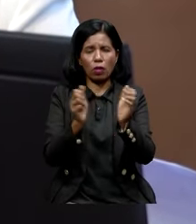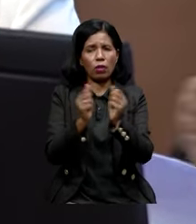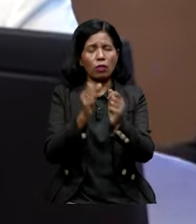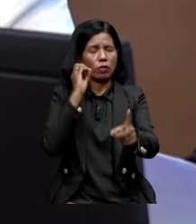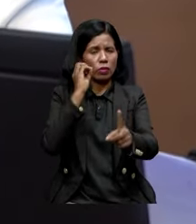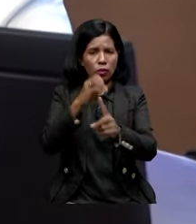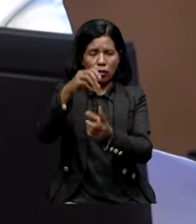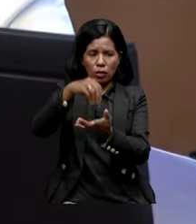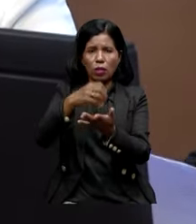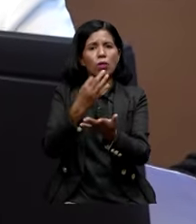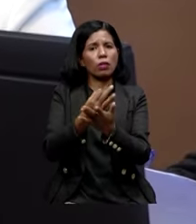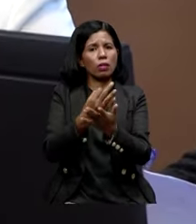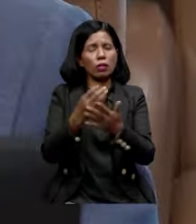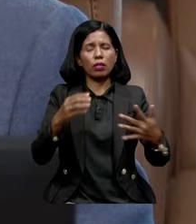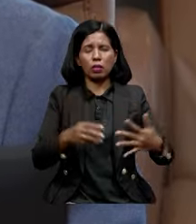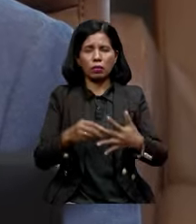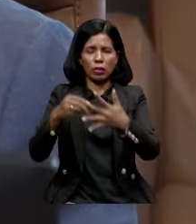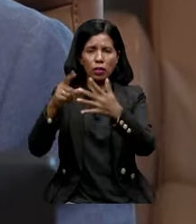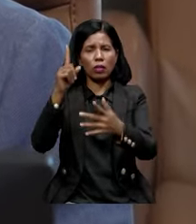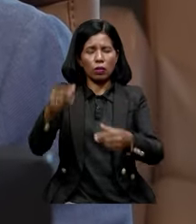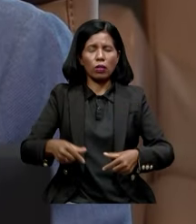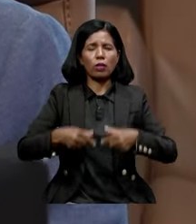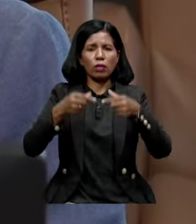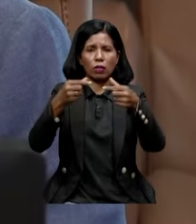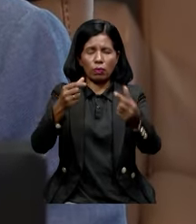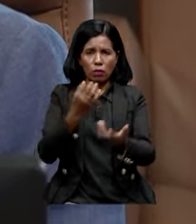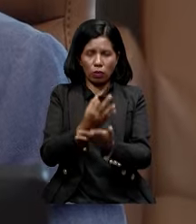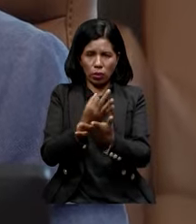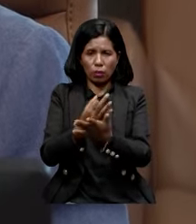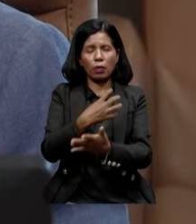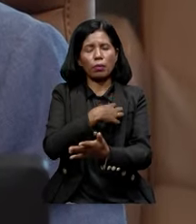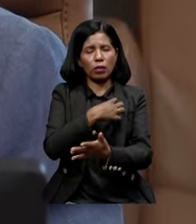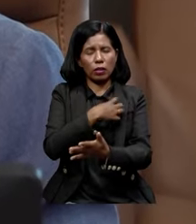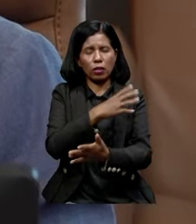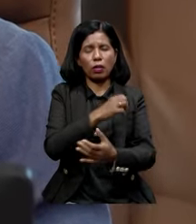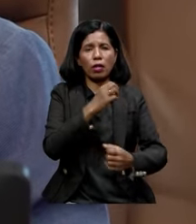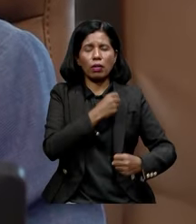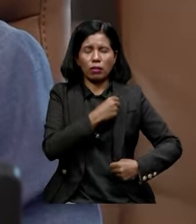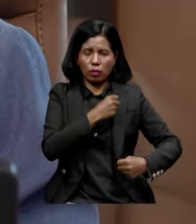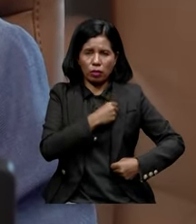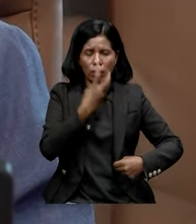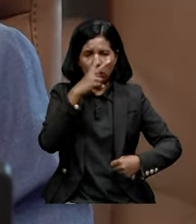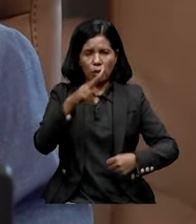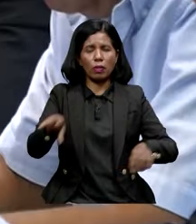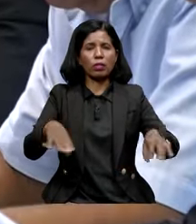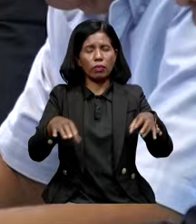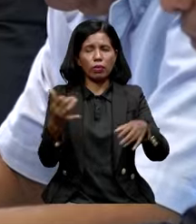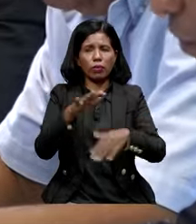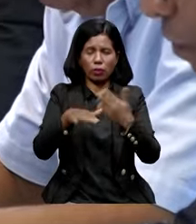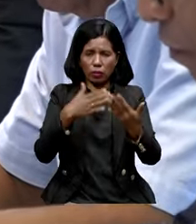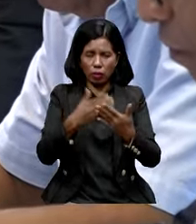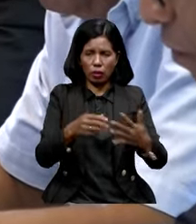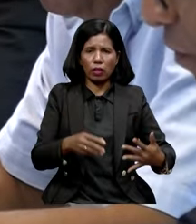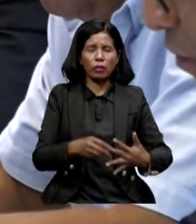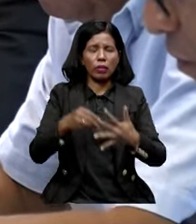cria subsídio operação específico ida, com de foco compensação ba PNTL no FFDTL, ba condição serviço sira nebe